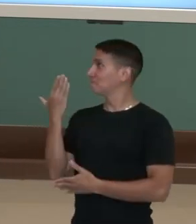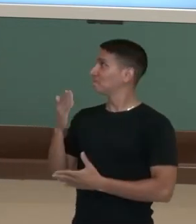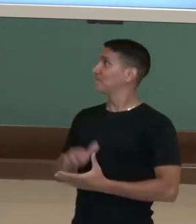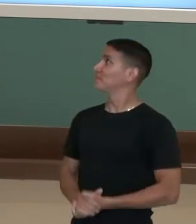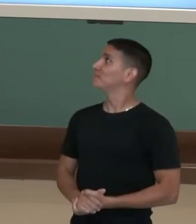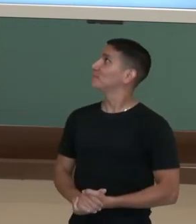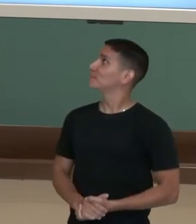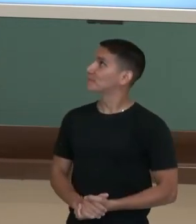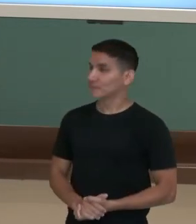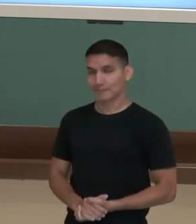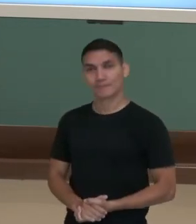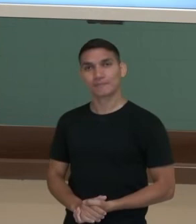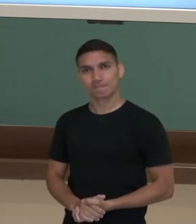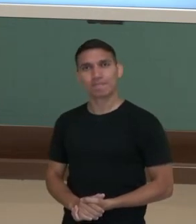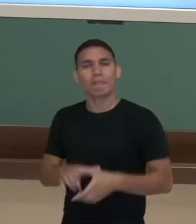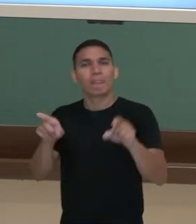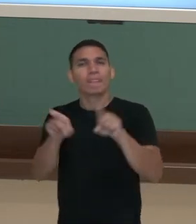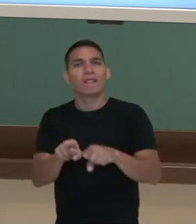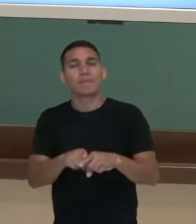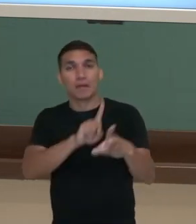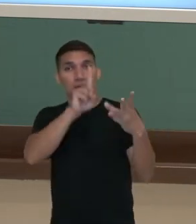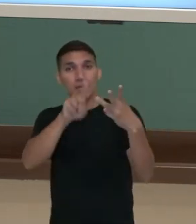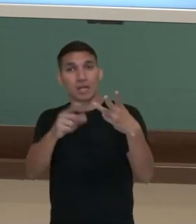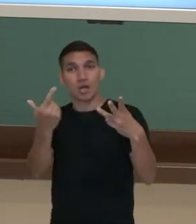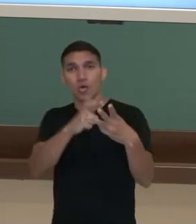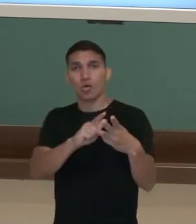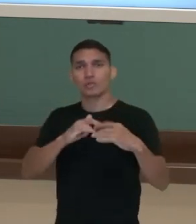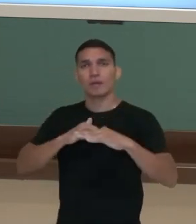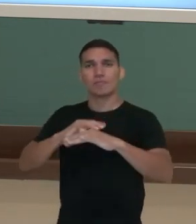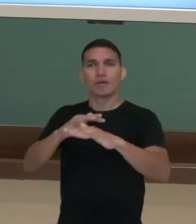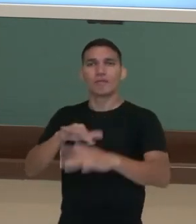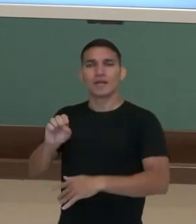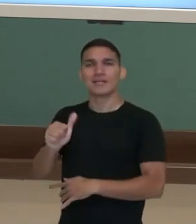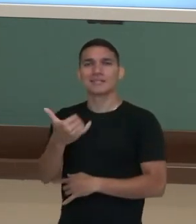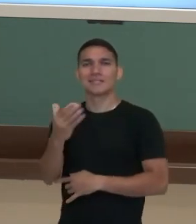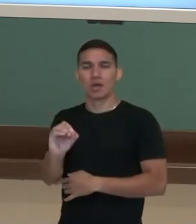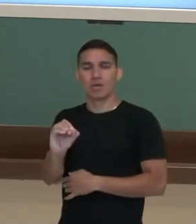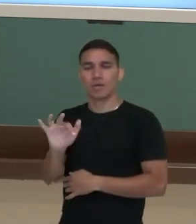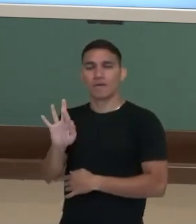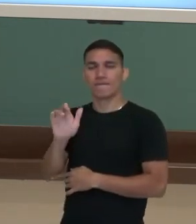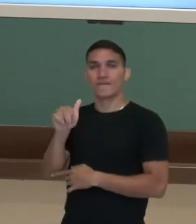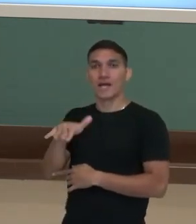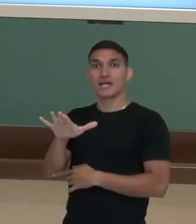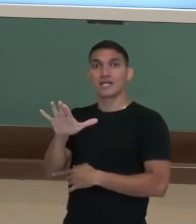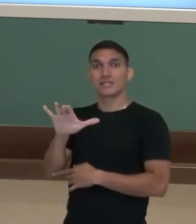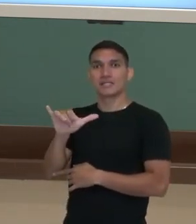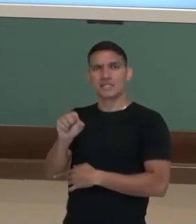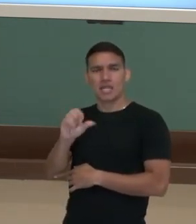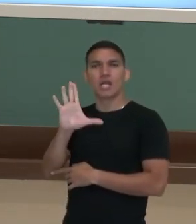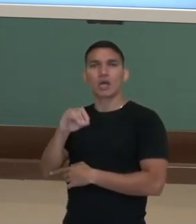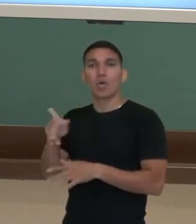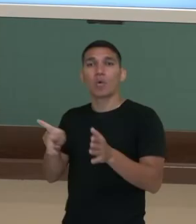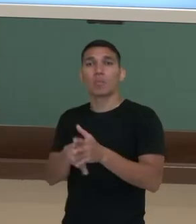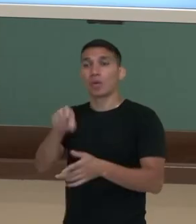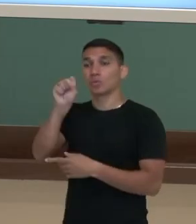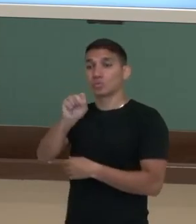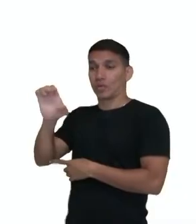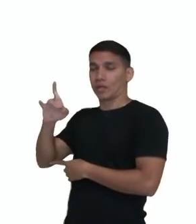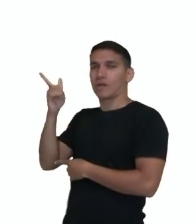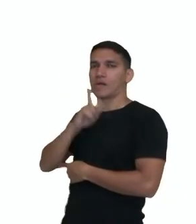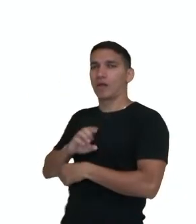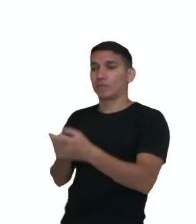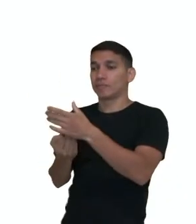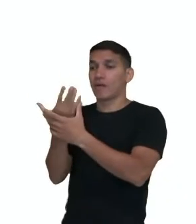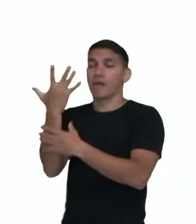essa característica. Temos a bacia do São Francisco, que nasce aqui na região sudeste, na Serra da Canastra, e